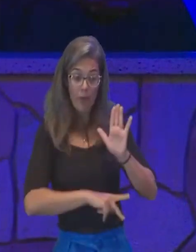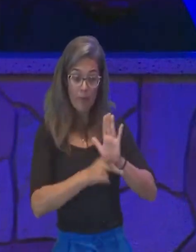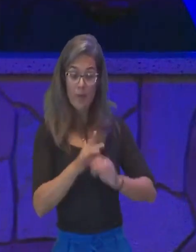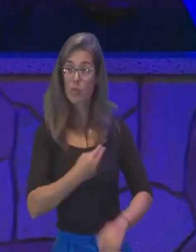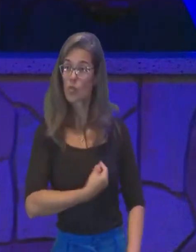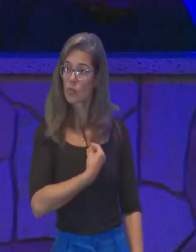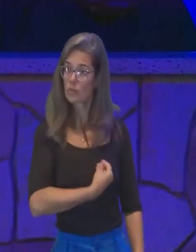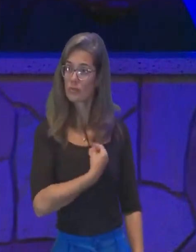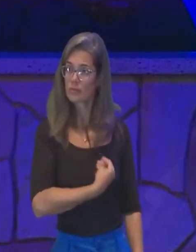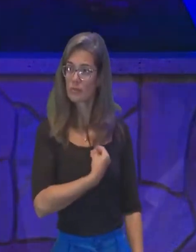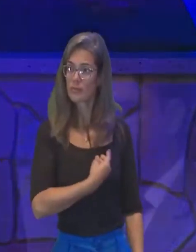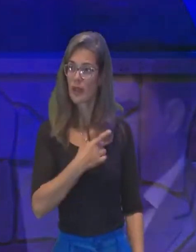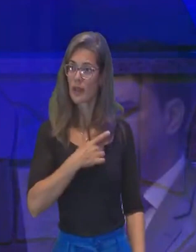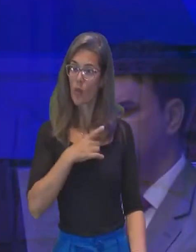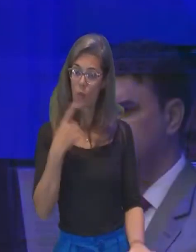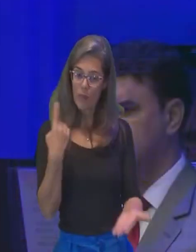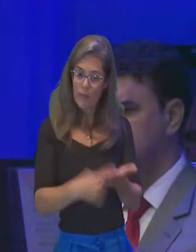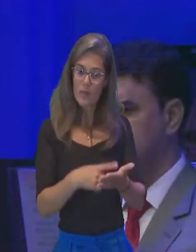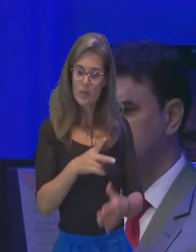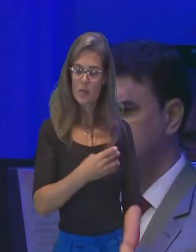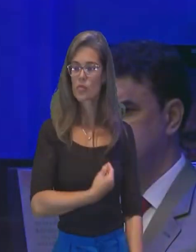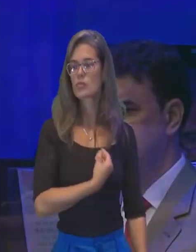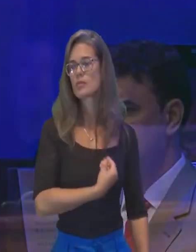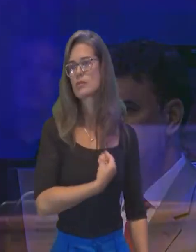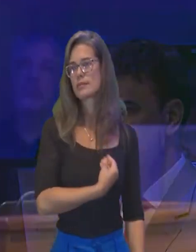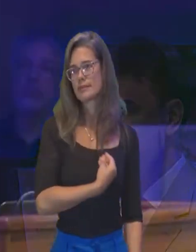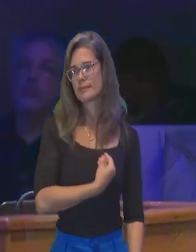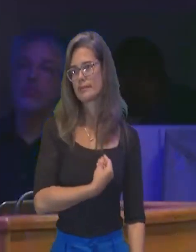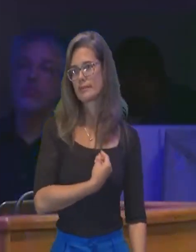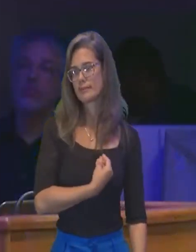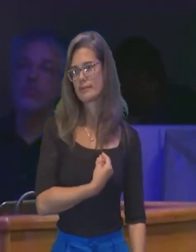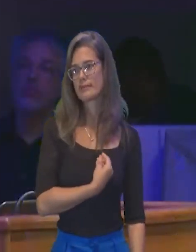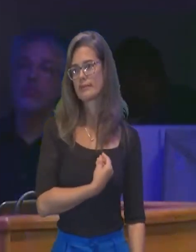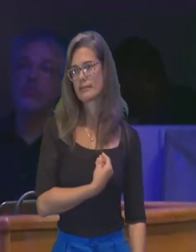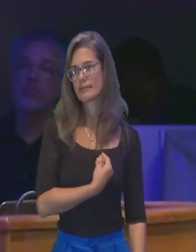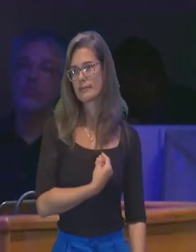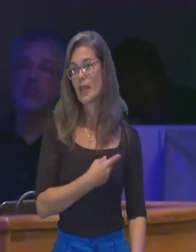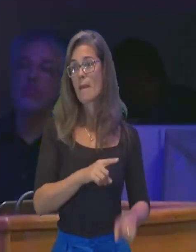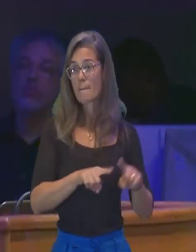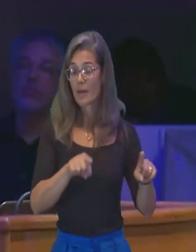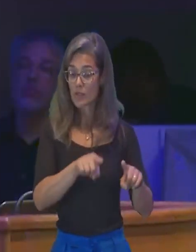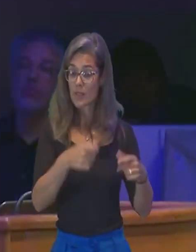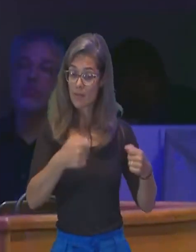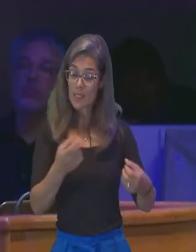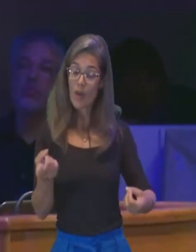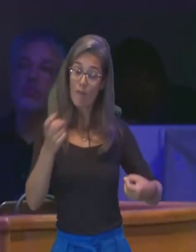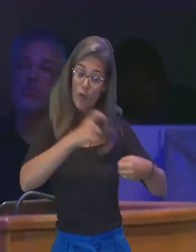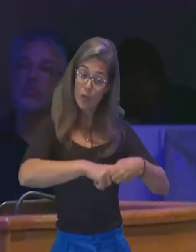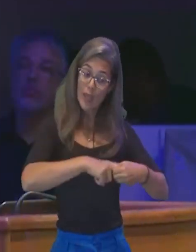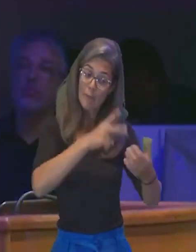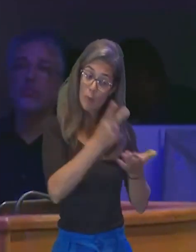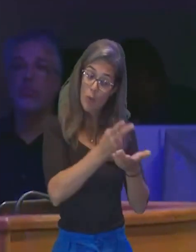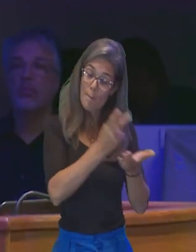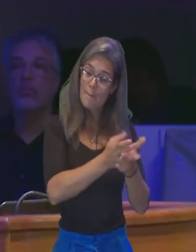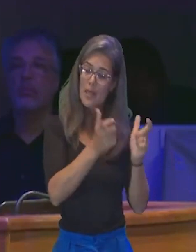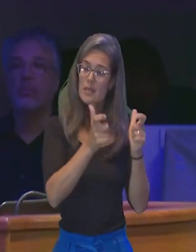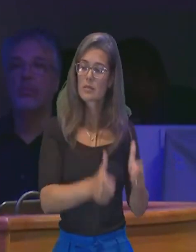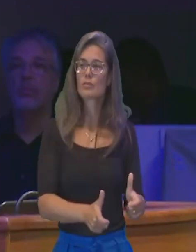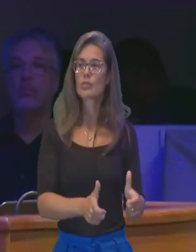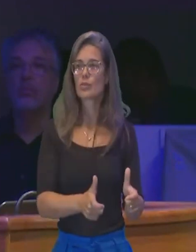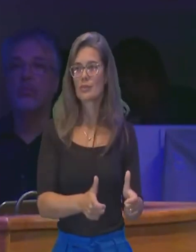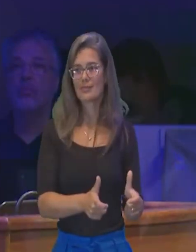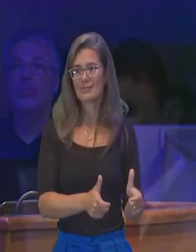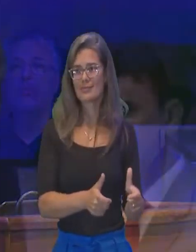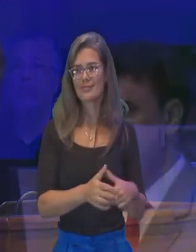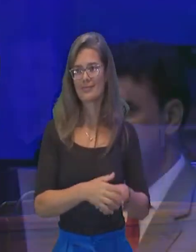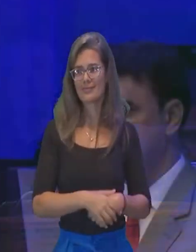tenho uma missão para você, mas você voltará exatamente para o lugar de onde você veio. Será que nós temos pessoas